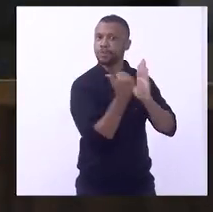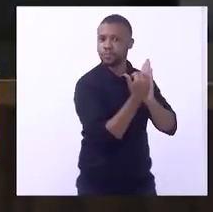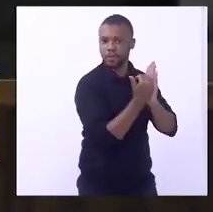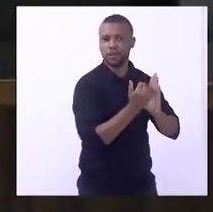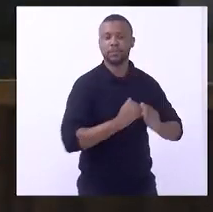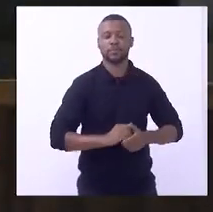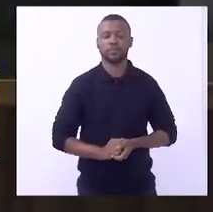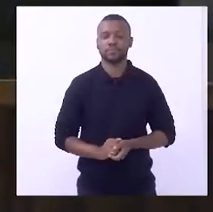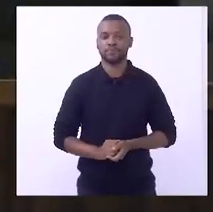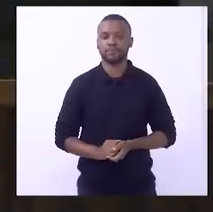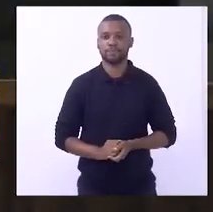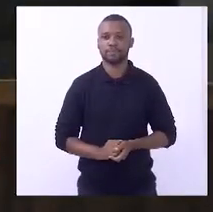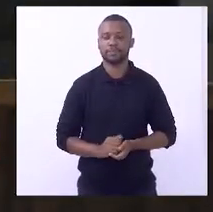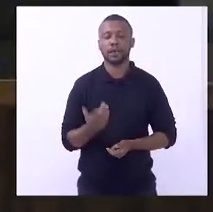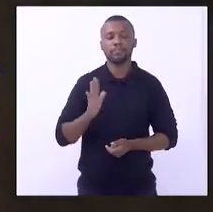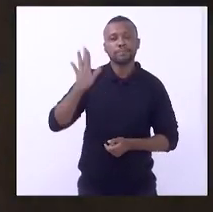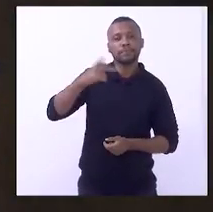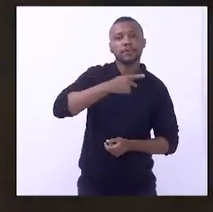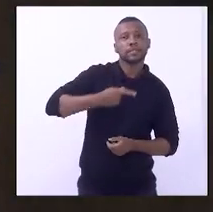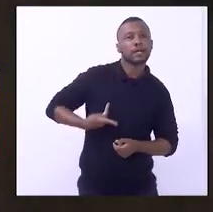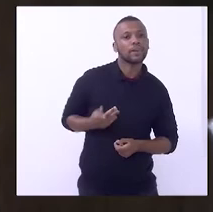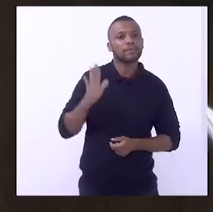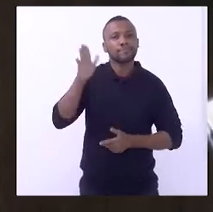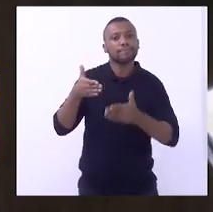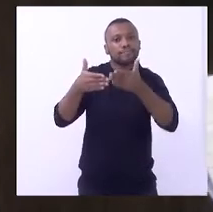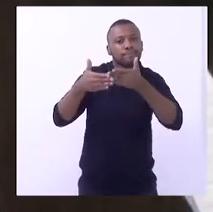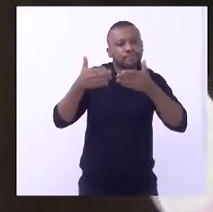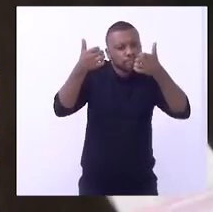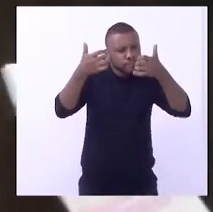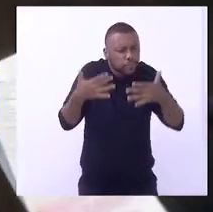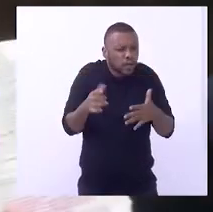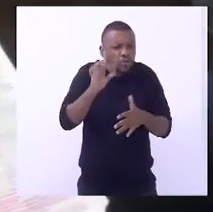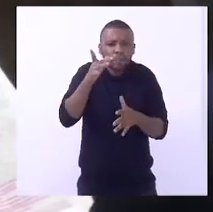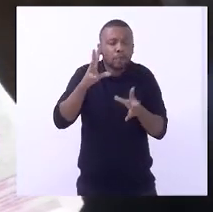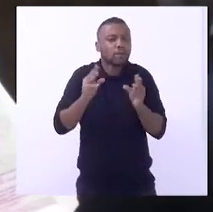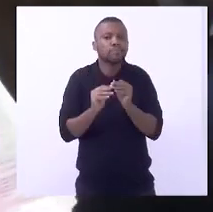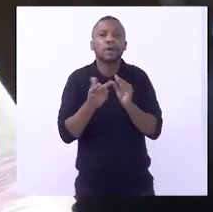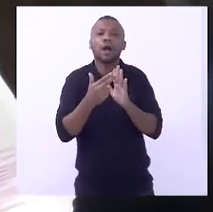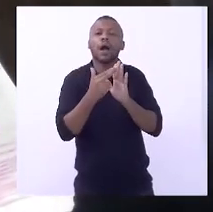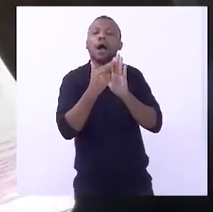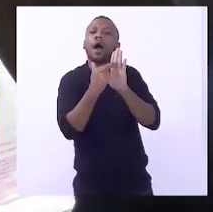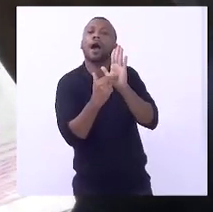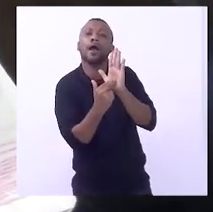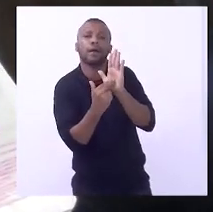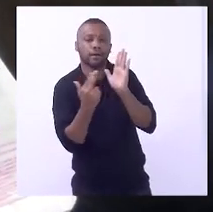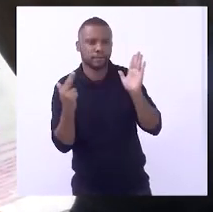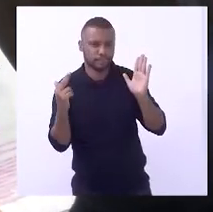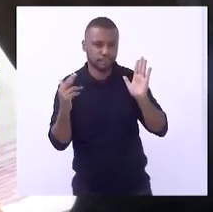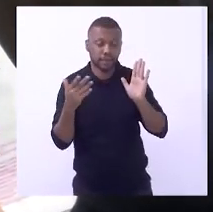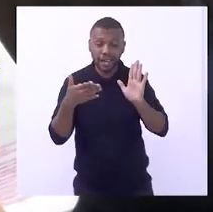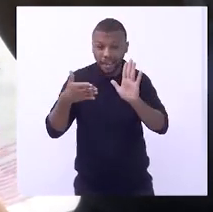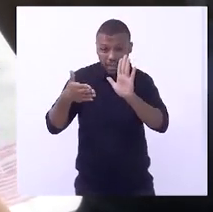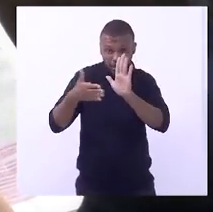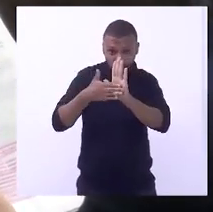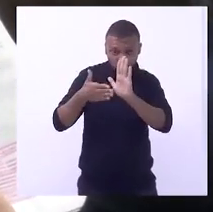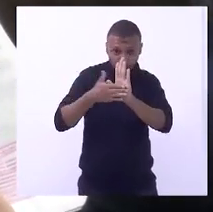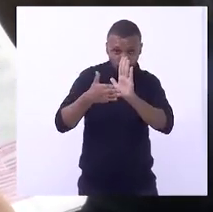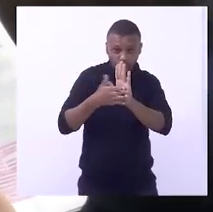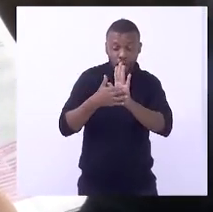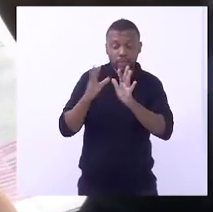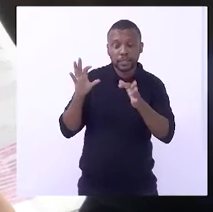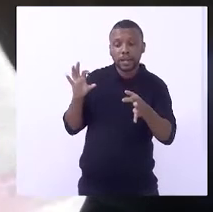Senhor presidente. Deputado Luiz Paulo. Só uma questão regimental. Essa proposta da CPI,